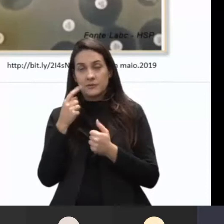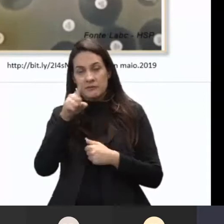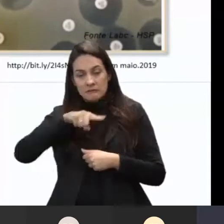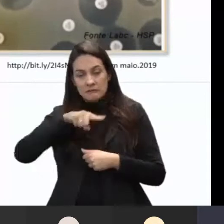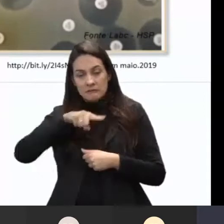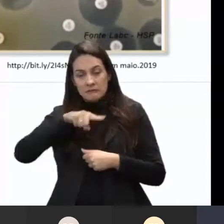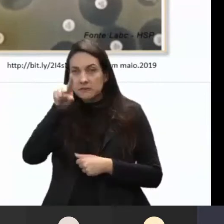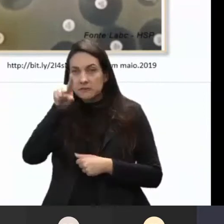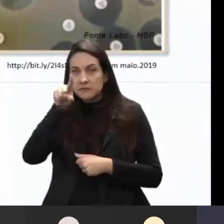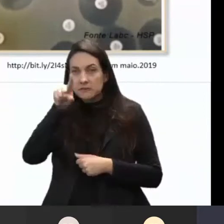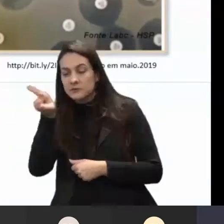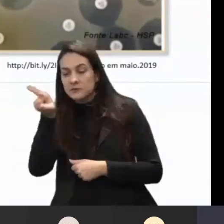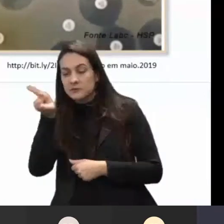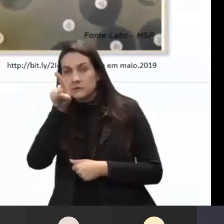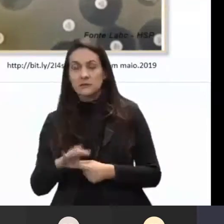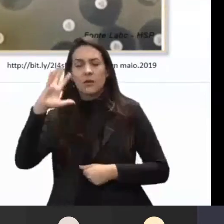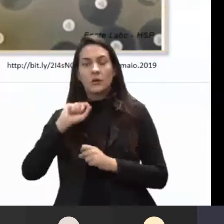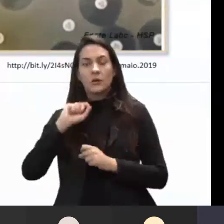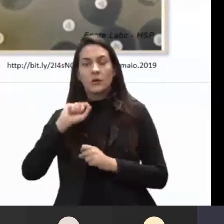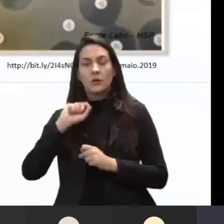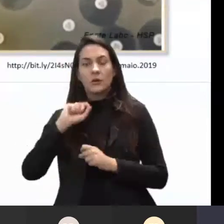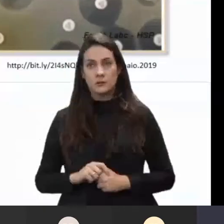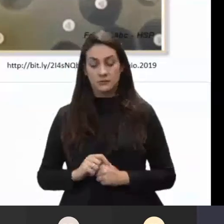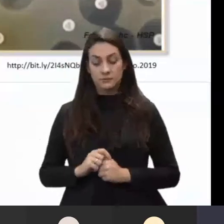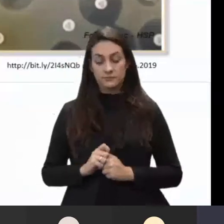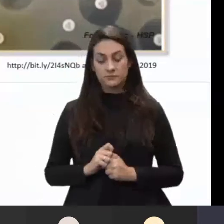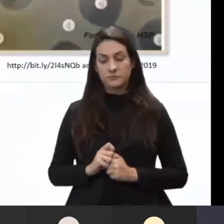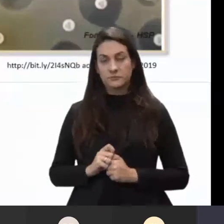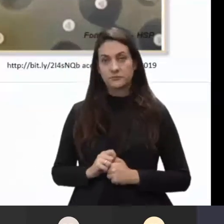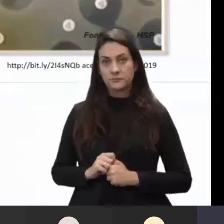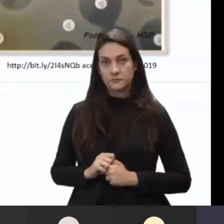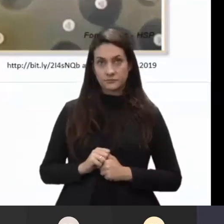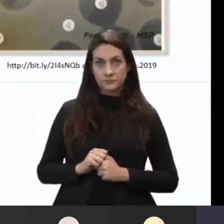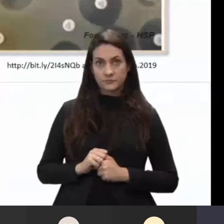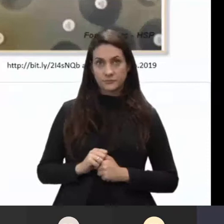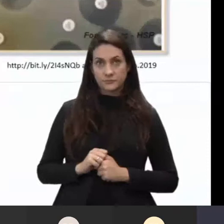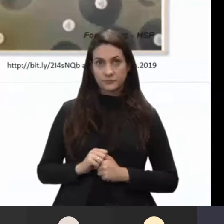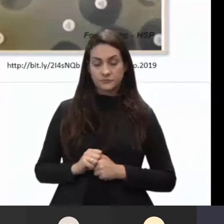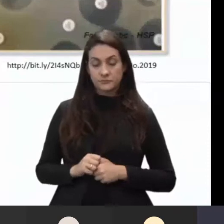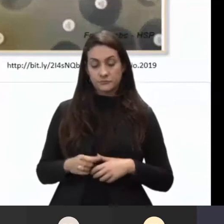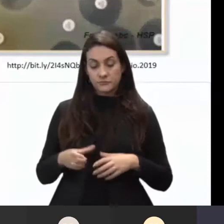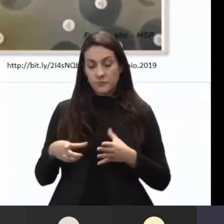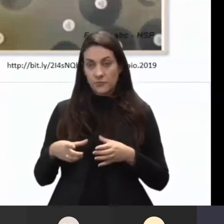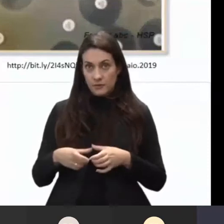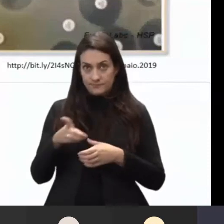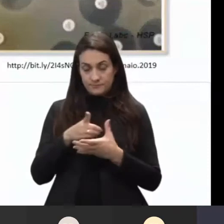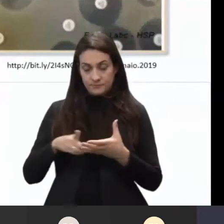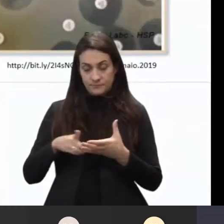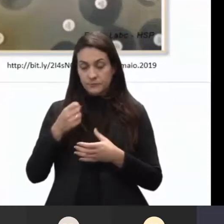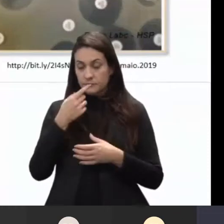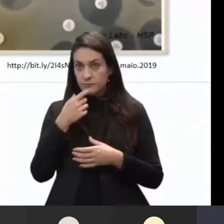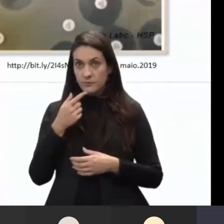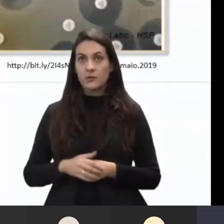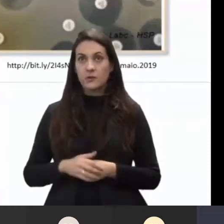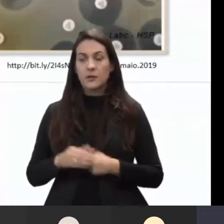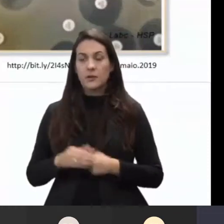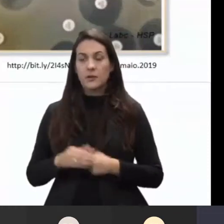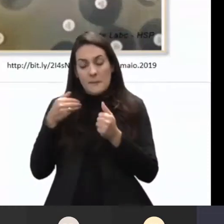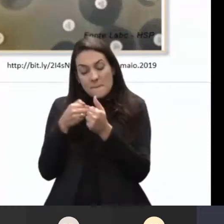ovalado. Então, o que aconteceu aqui? Aqui nós temos os discos de antibióticos e eles